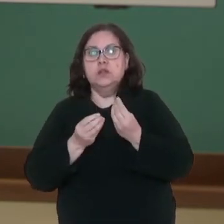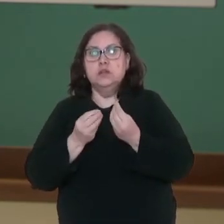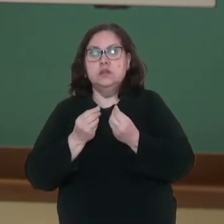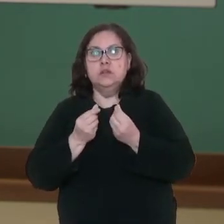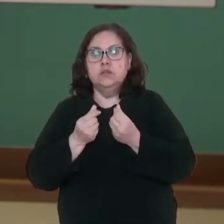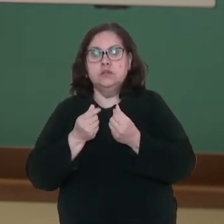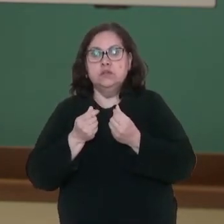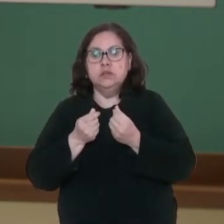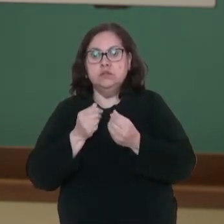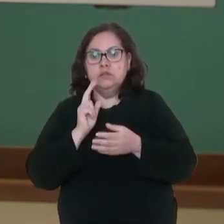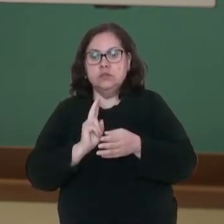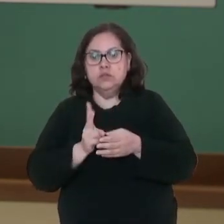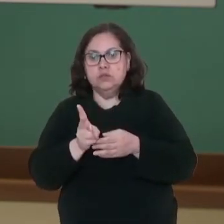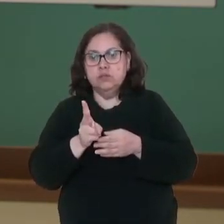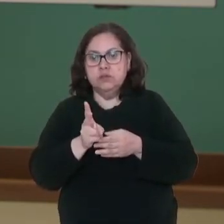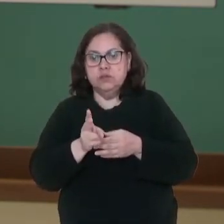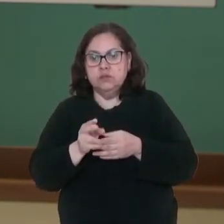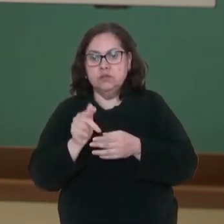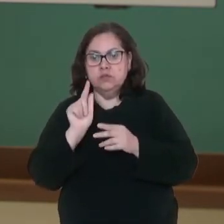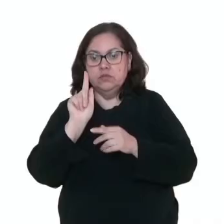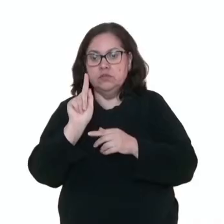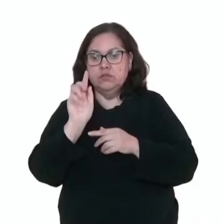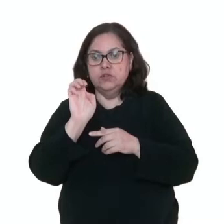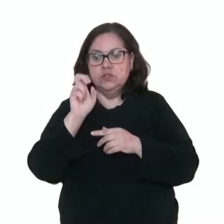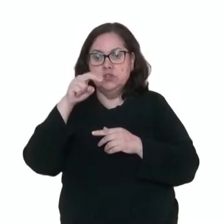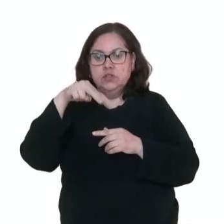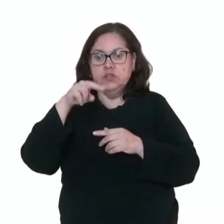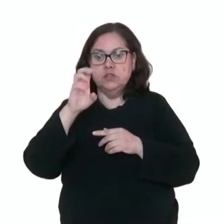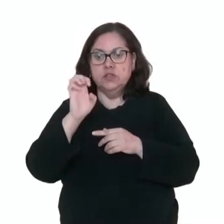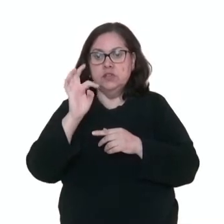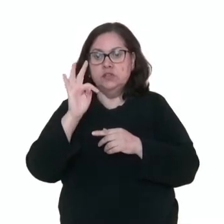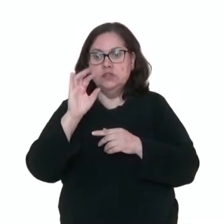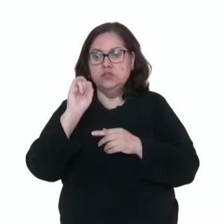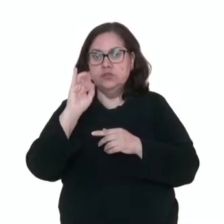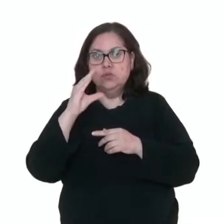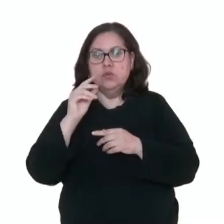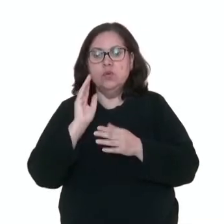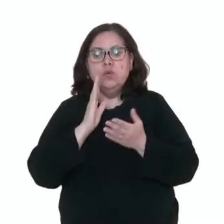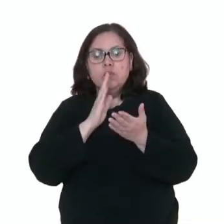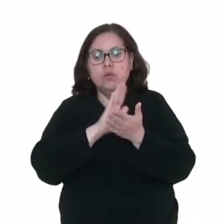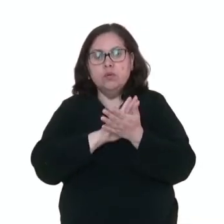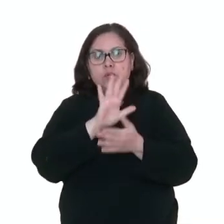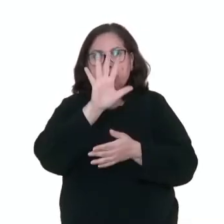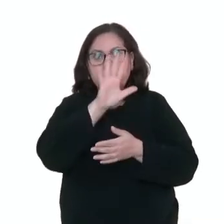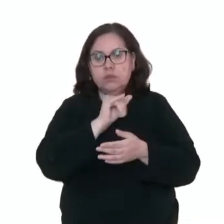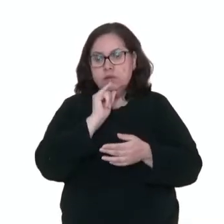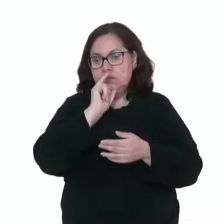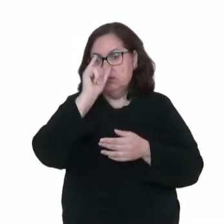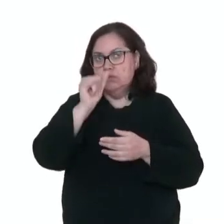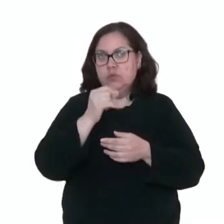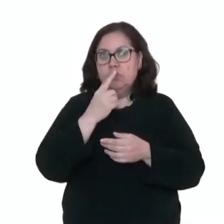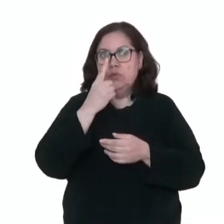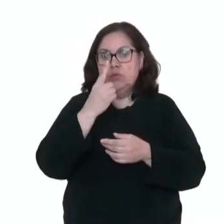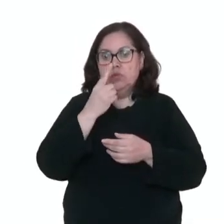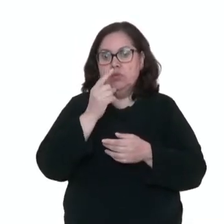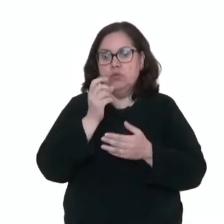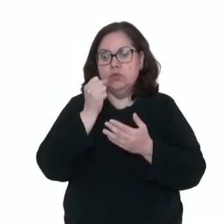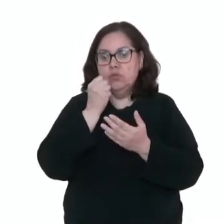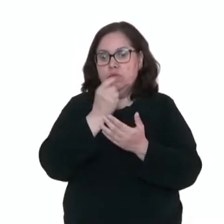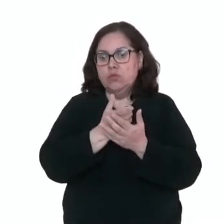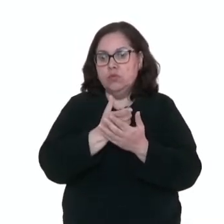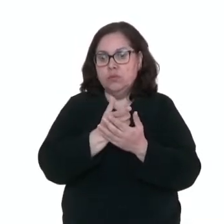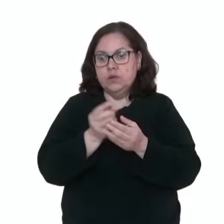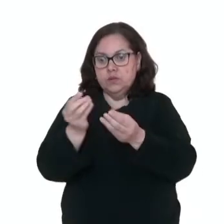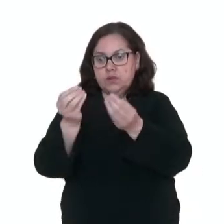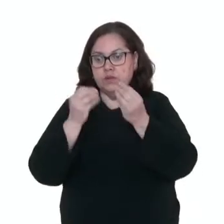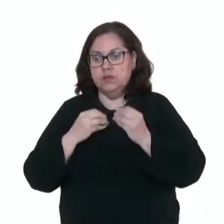o teu sequenciamento genético? Como fazer esse mapeamento? Aqui tem um anúncio, né? Compra e receba em casa,